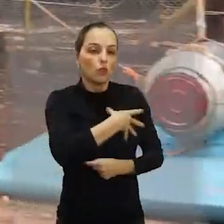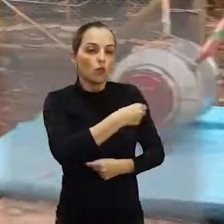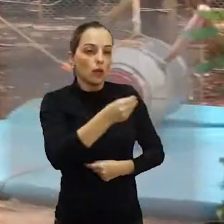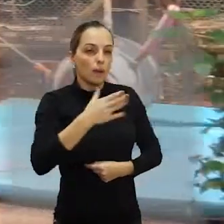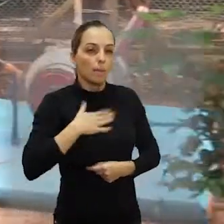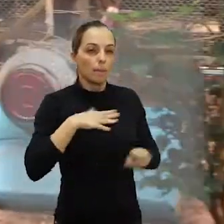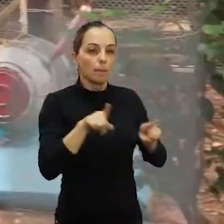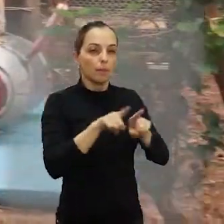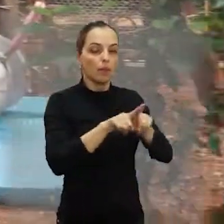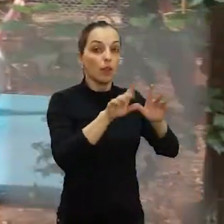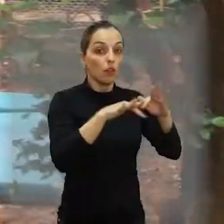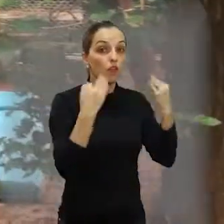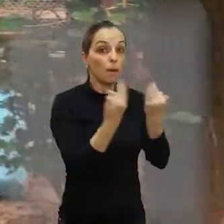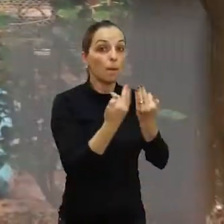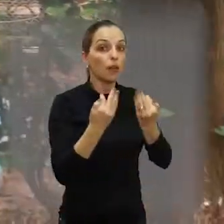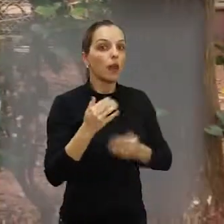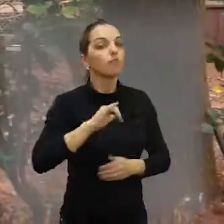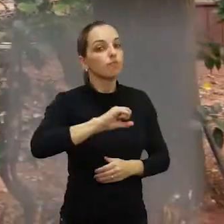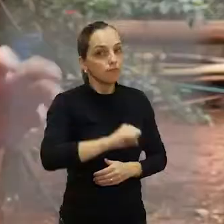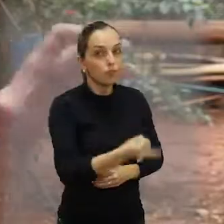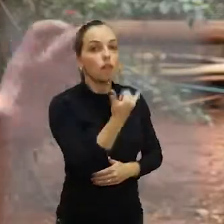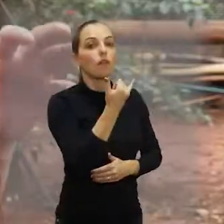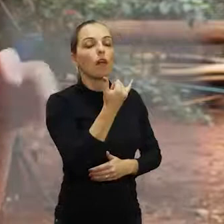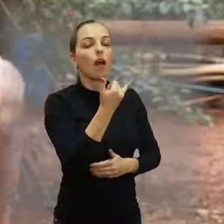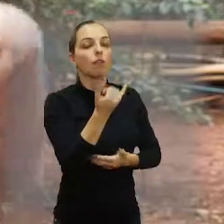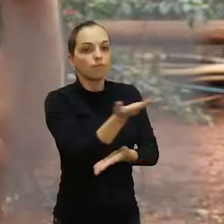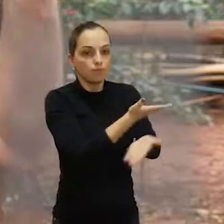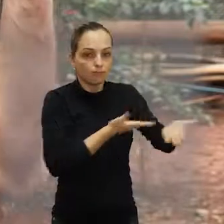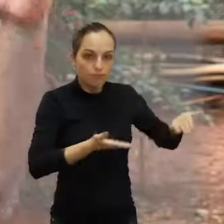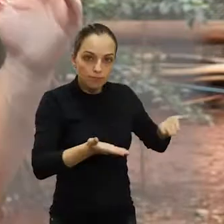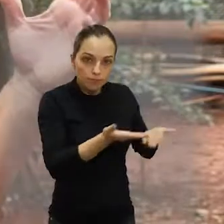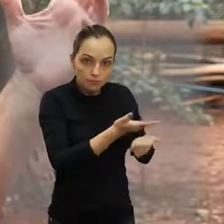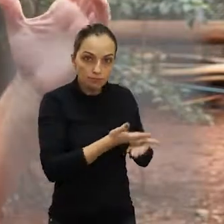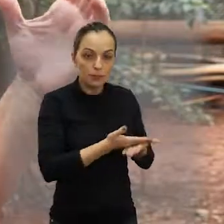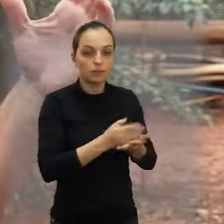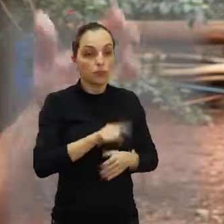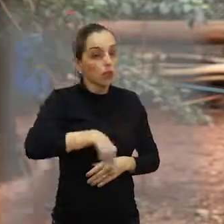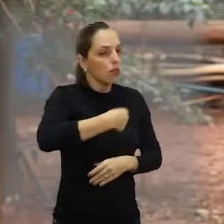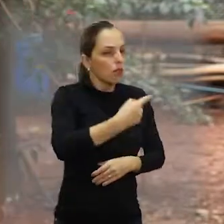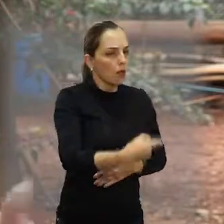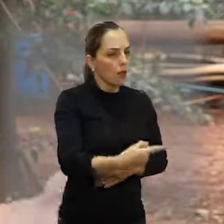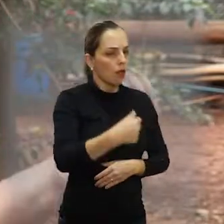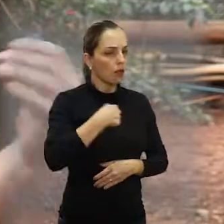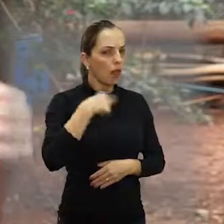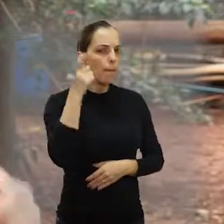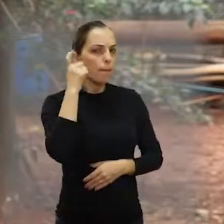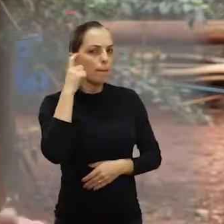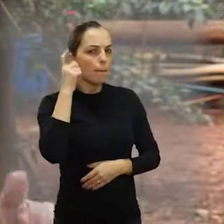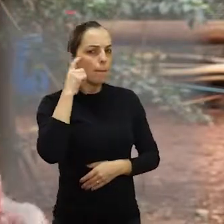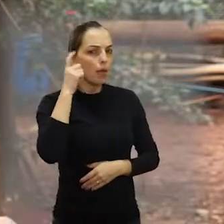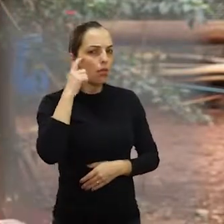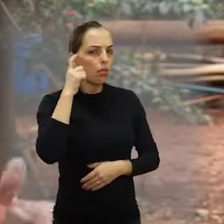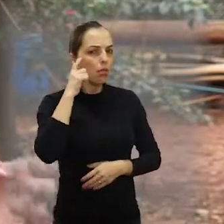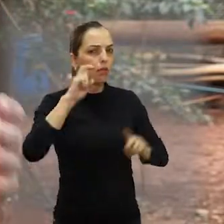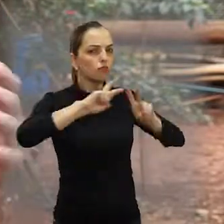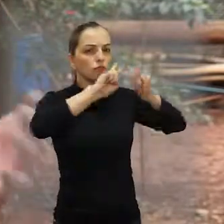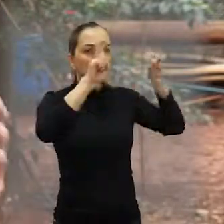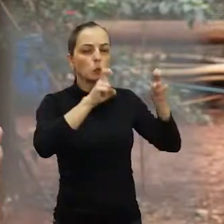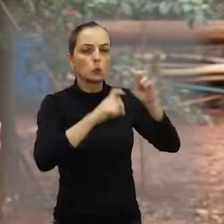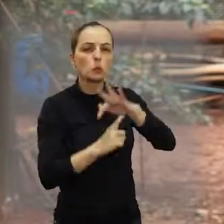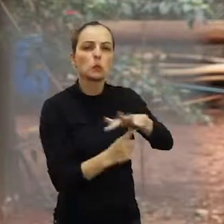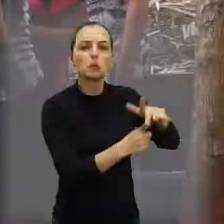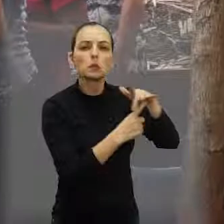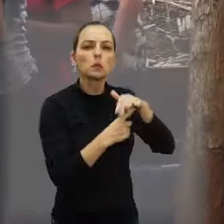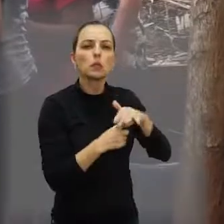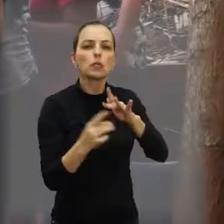dar isso para minhas filhas, para minha família, para poder eles interagirem com tudo isso aí. E aí surgiu um momento que falou assim,